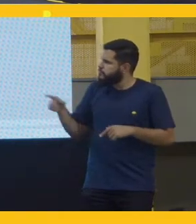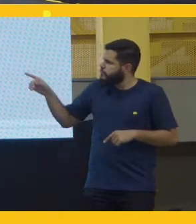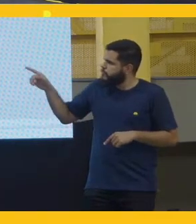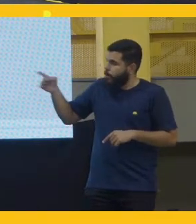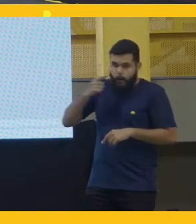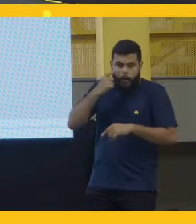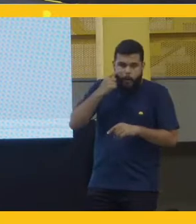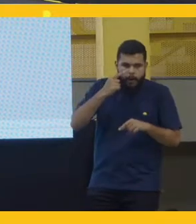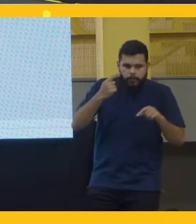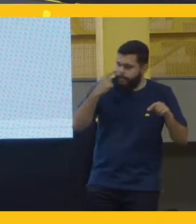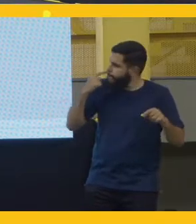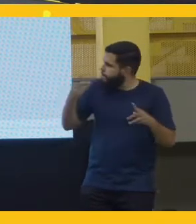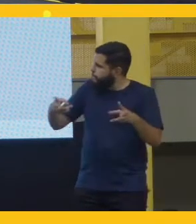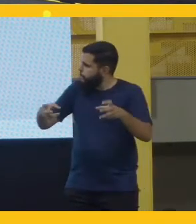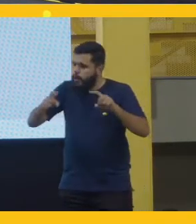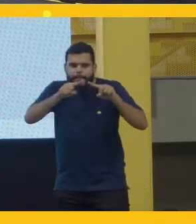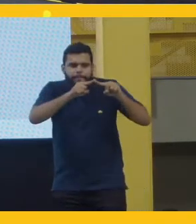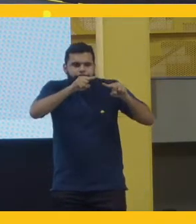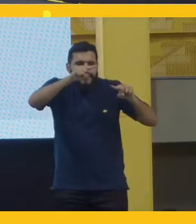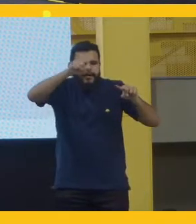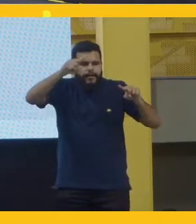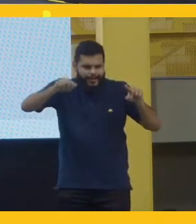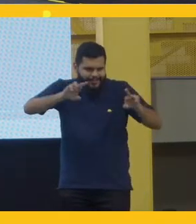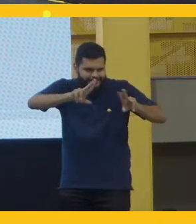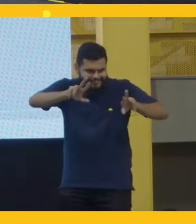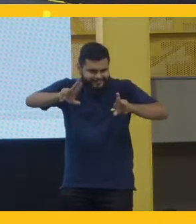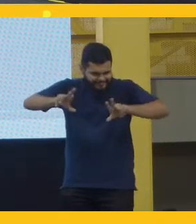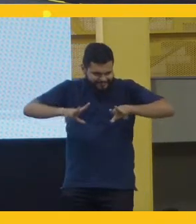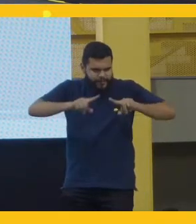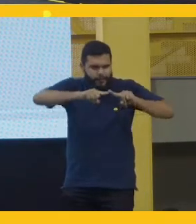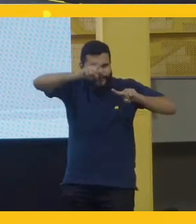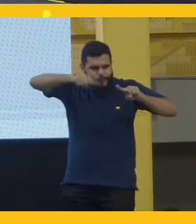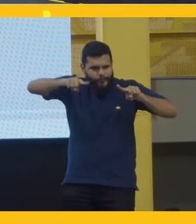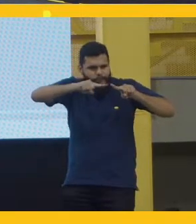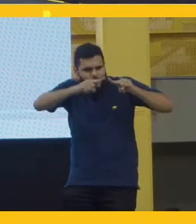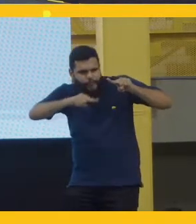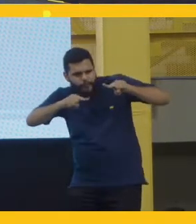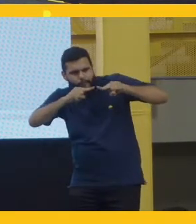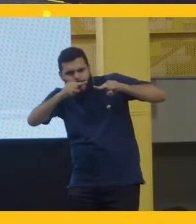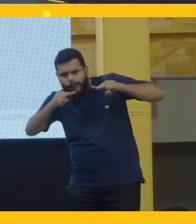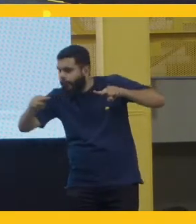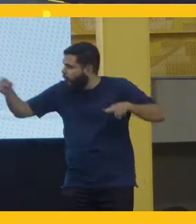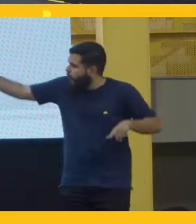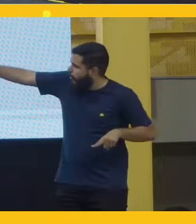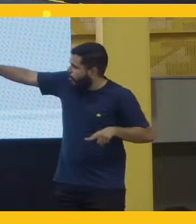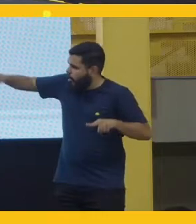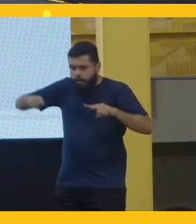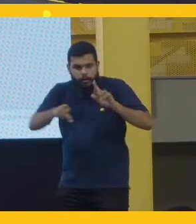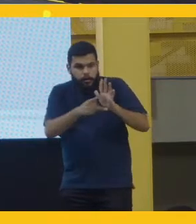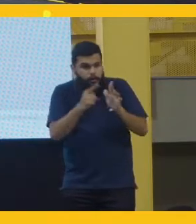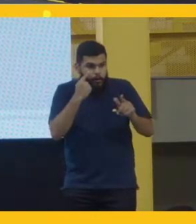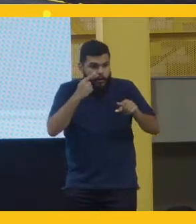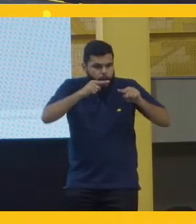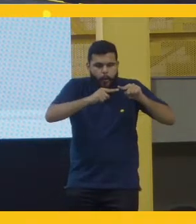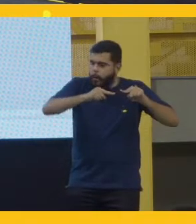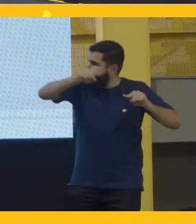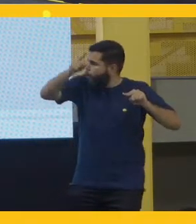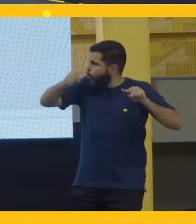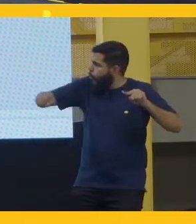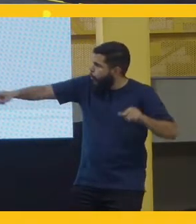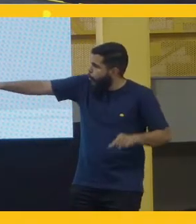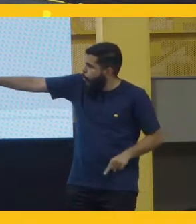aqui, você vai notar que nessa faixa de comprimento de onda, o